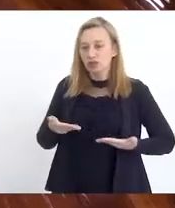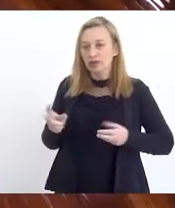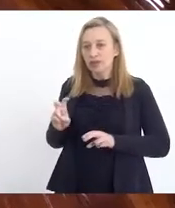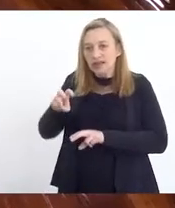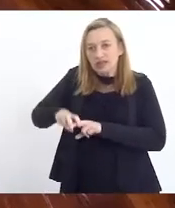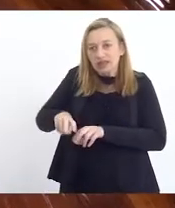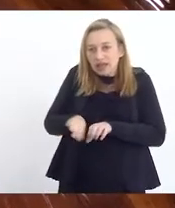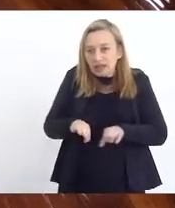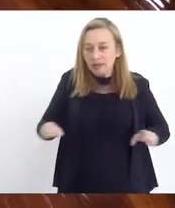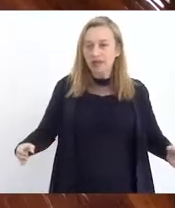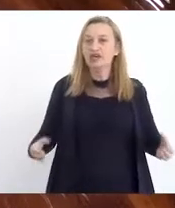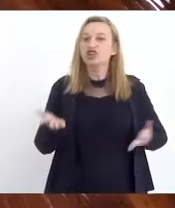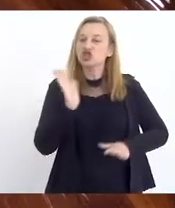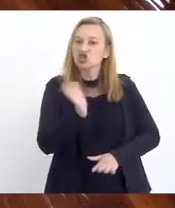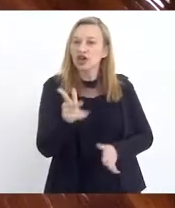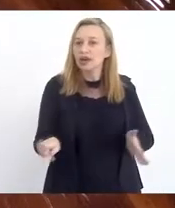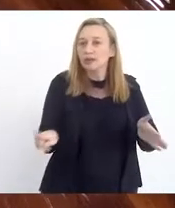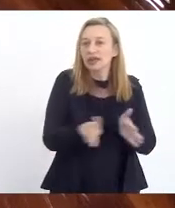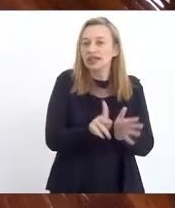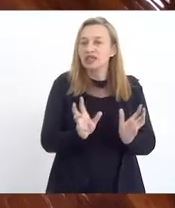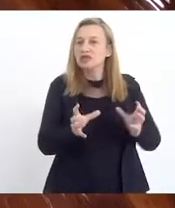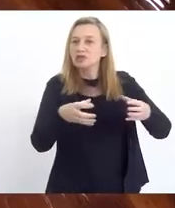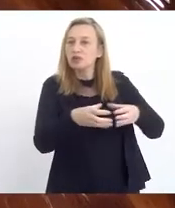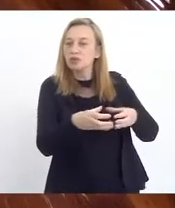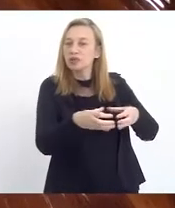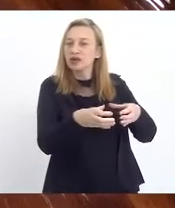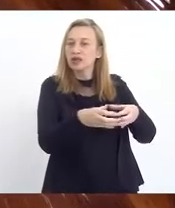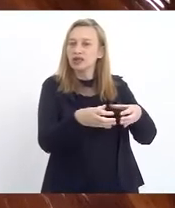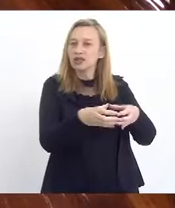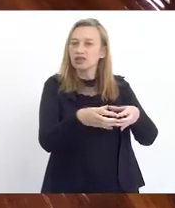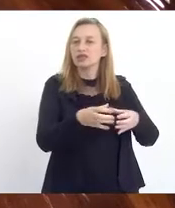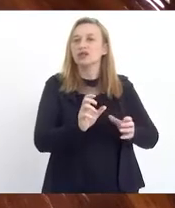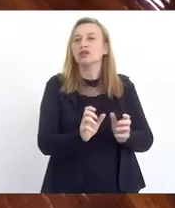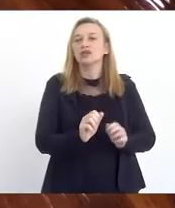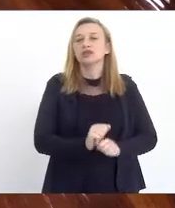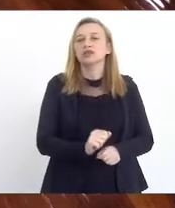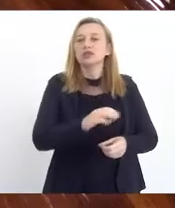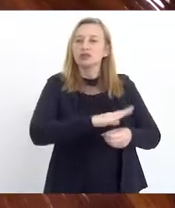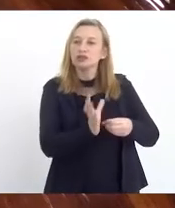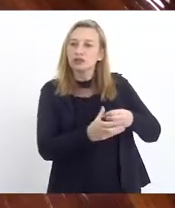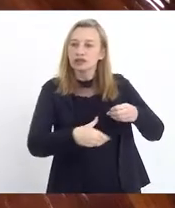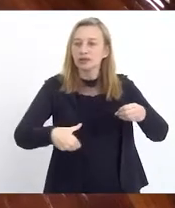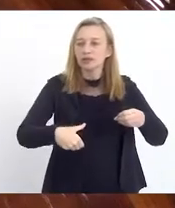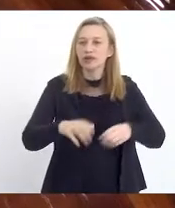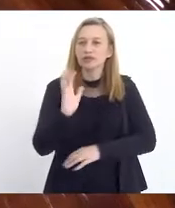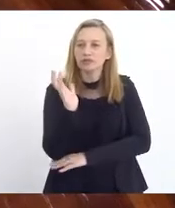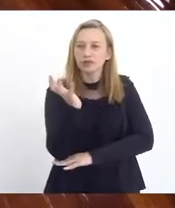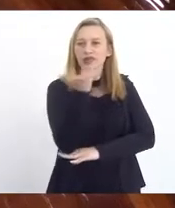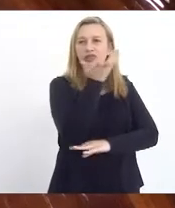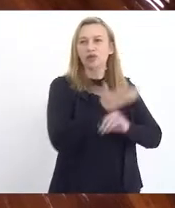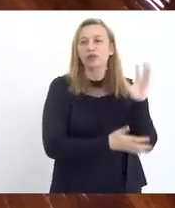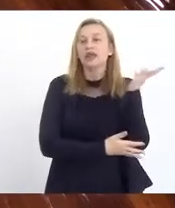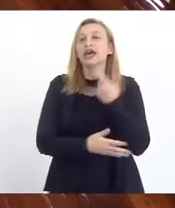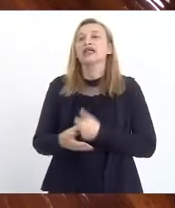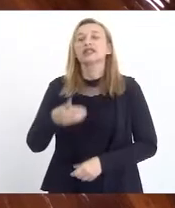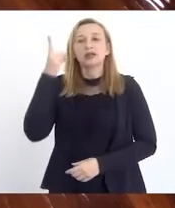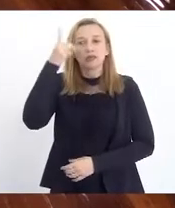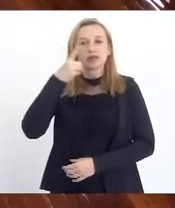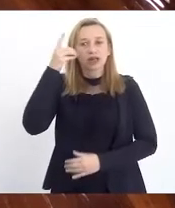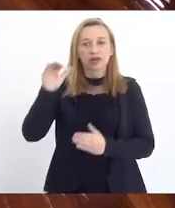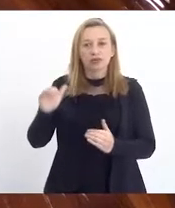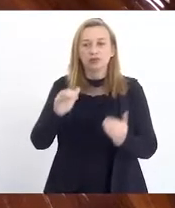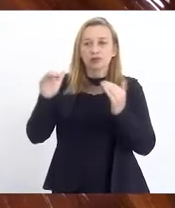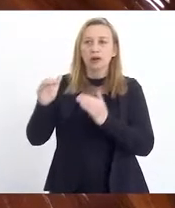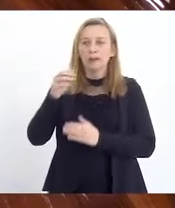Vossa Excelência também participa como membro efetivo da Comissão de Saneamento Ambiental. Deputados suplentes,